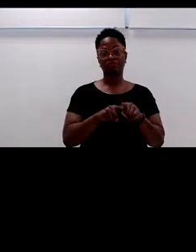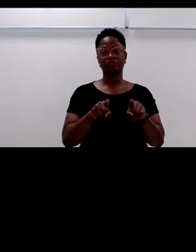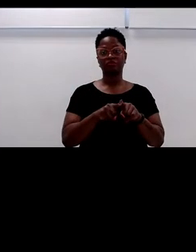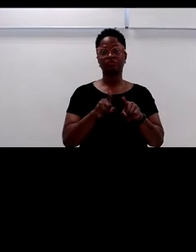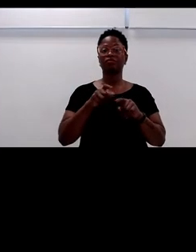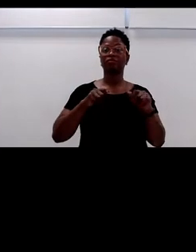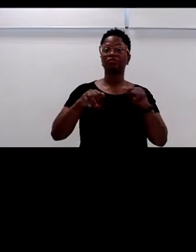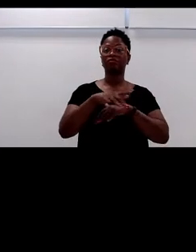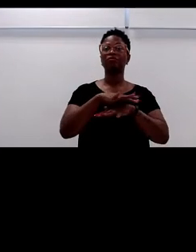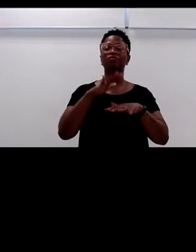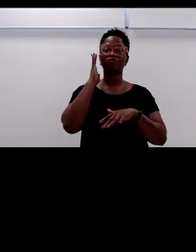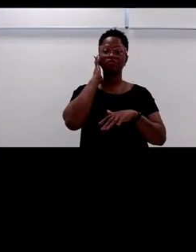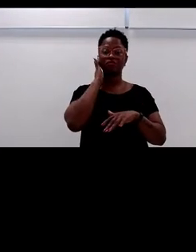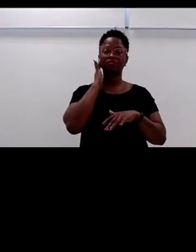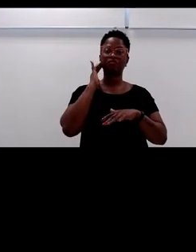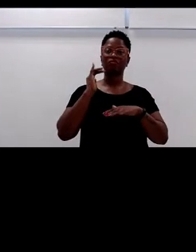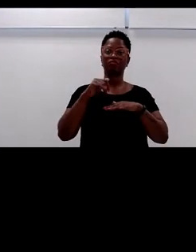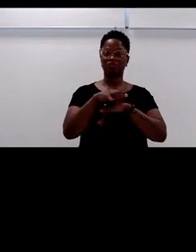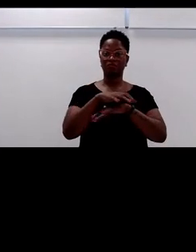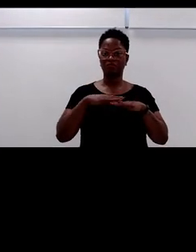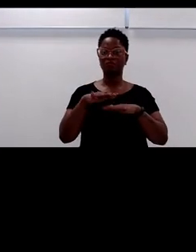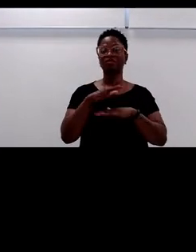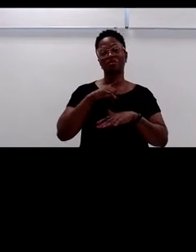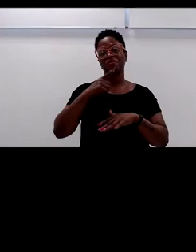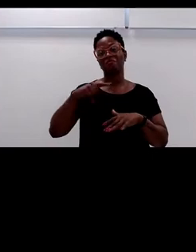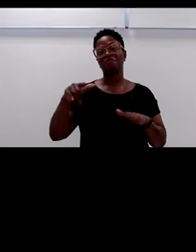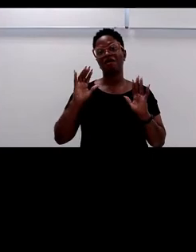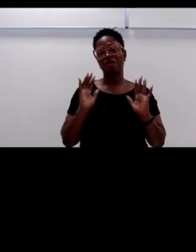né? Então tem mais que